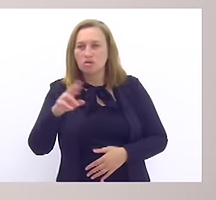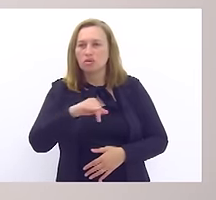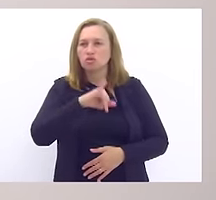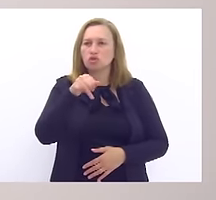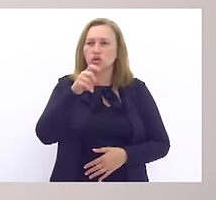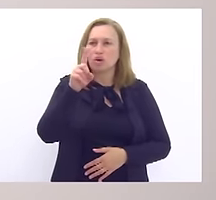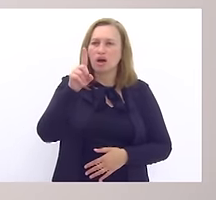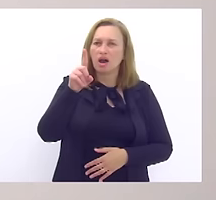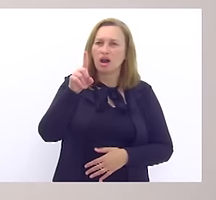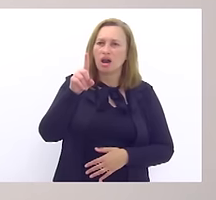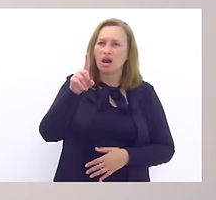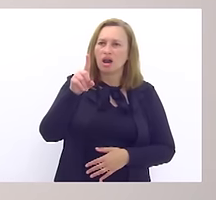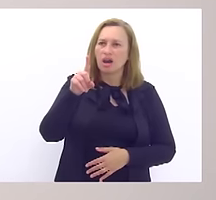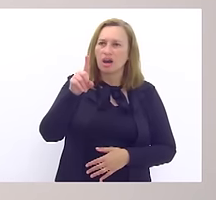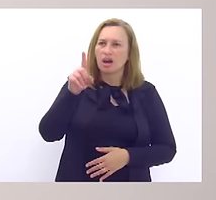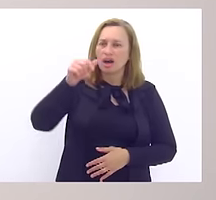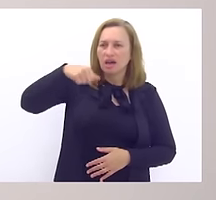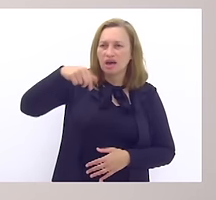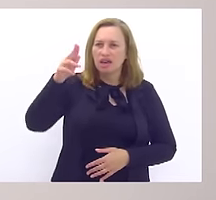Costa